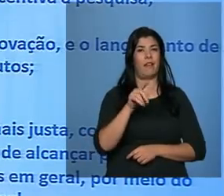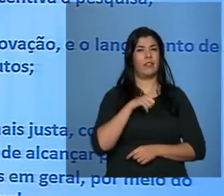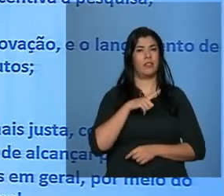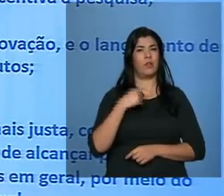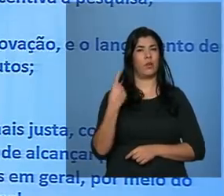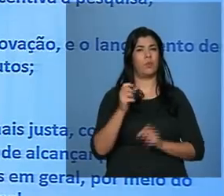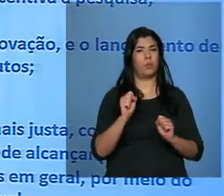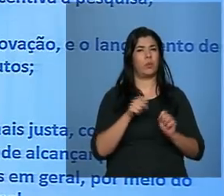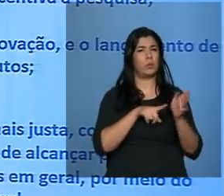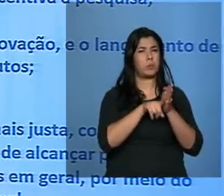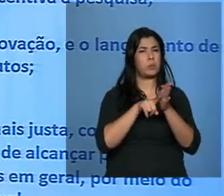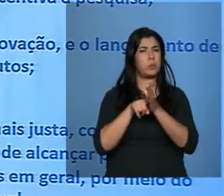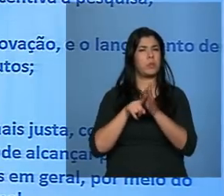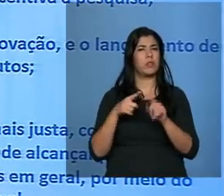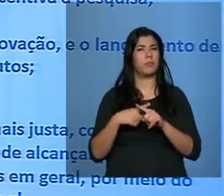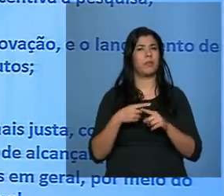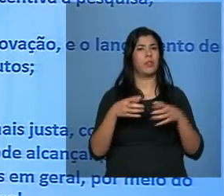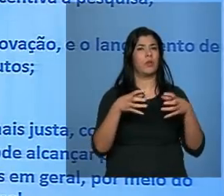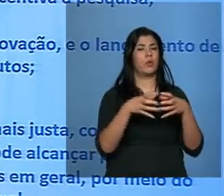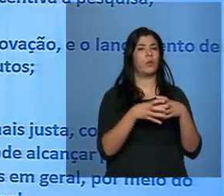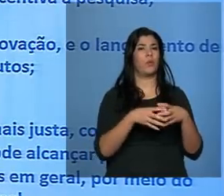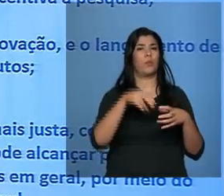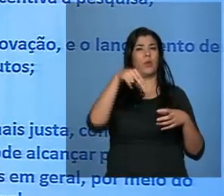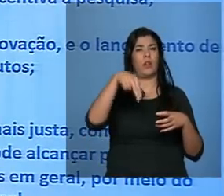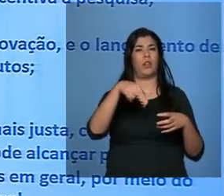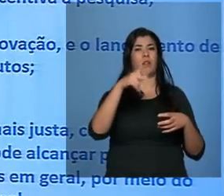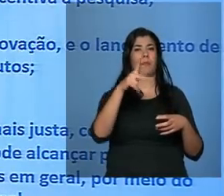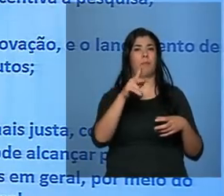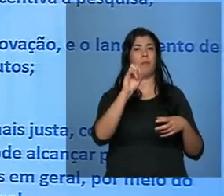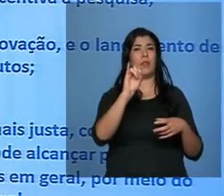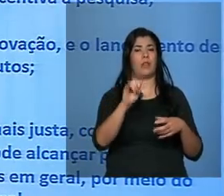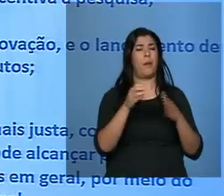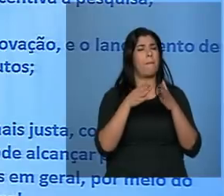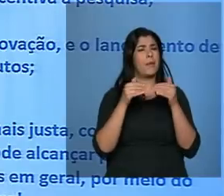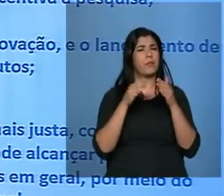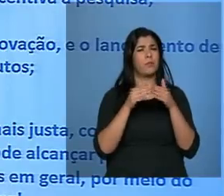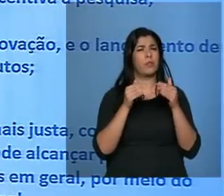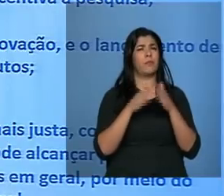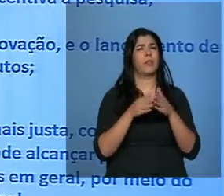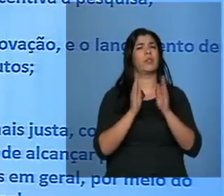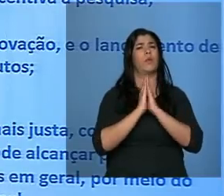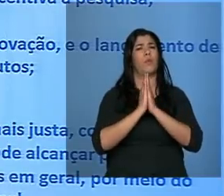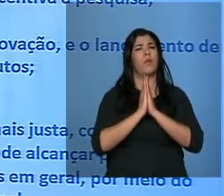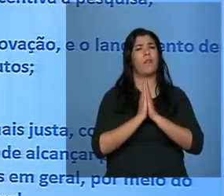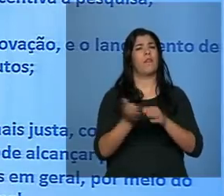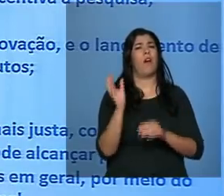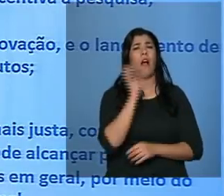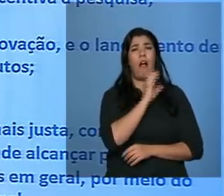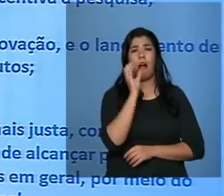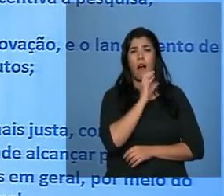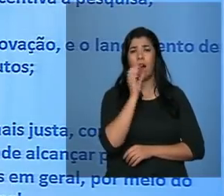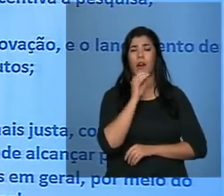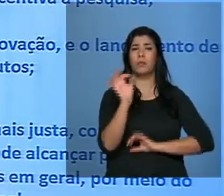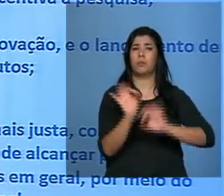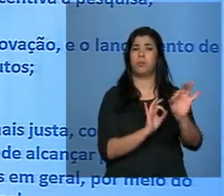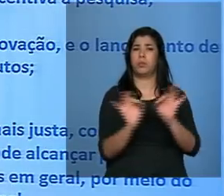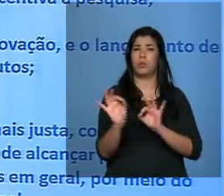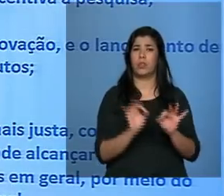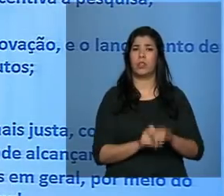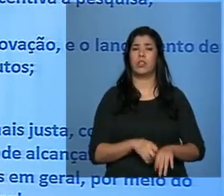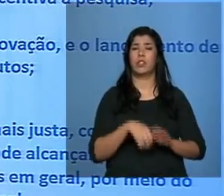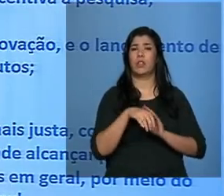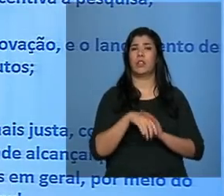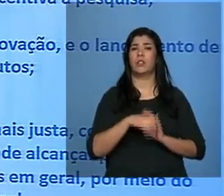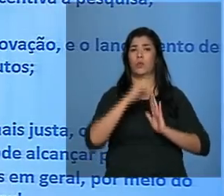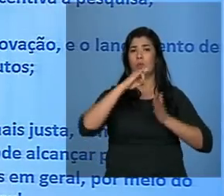patentes. Porque a turma do NPI, desesperada, pede para a gente, por favor, agilizem o tal do CEGEM,